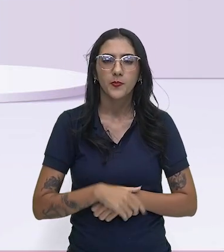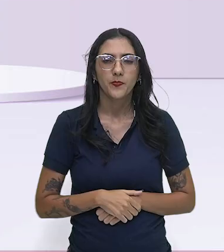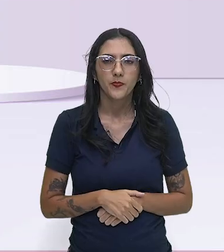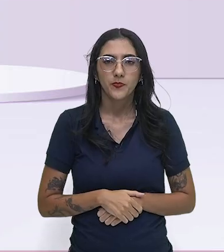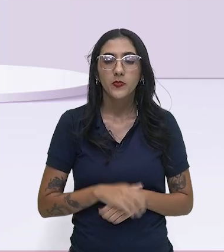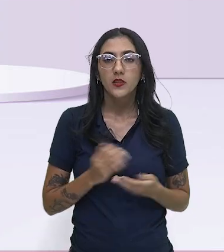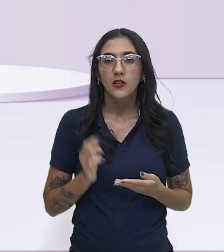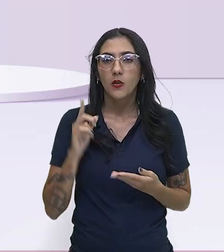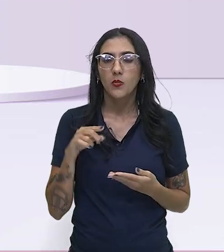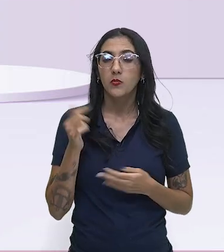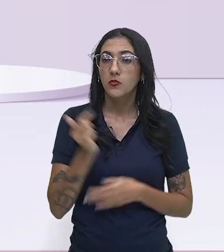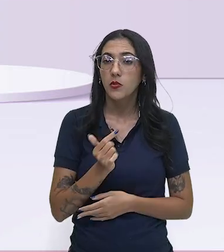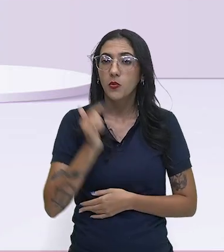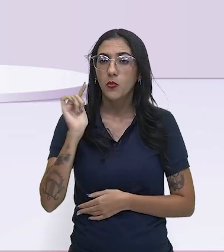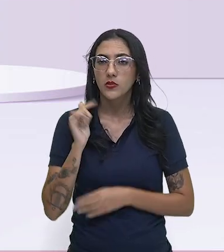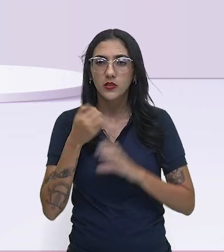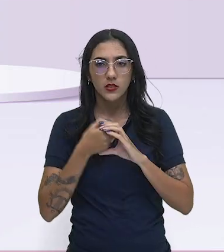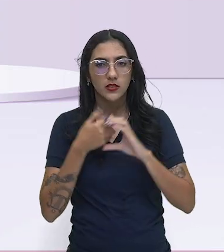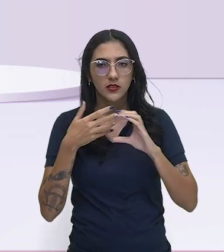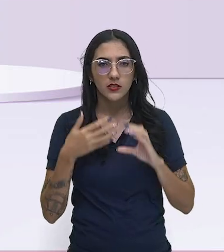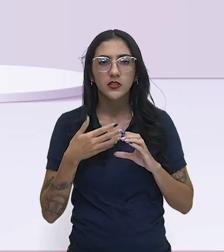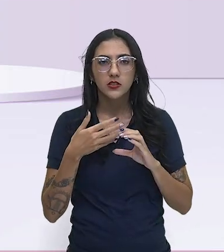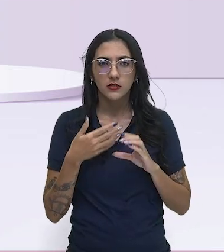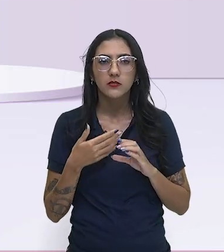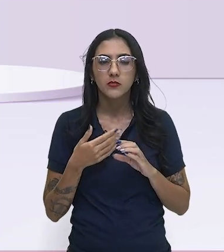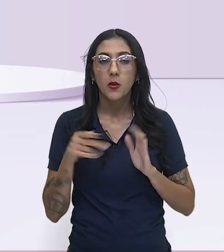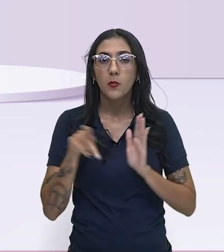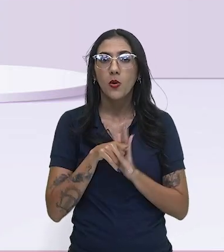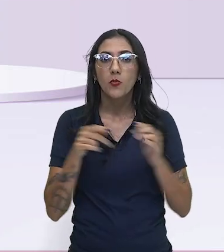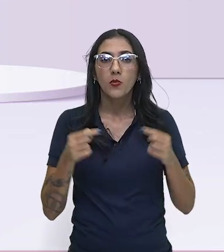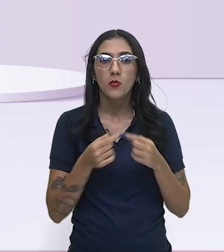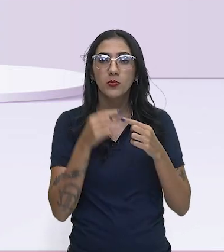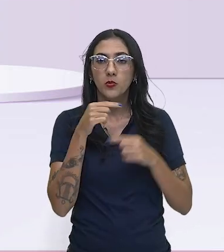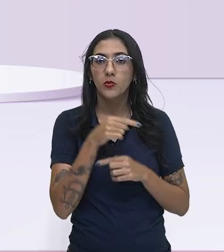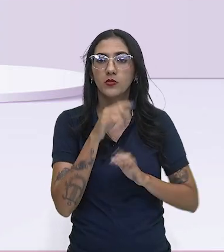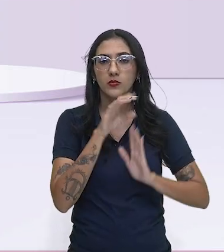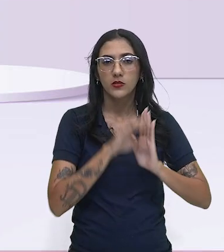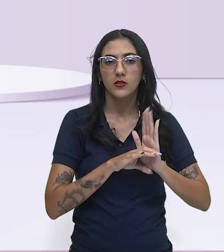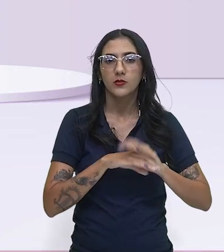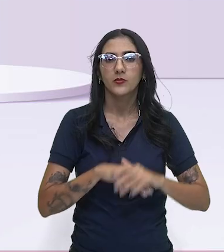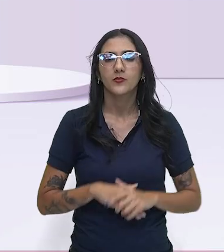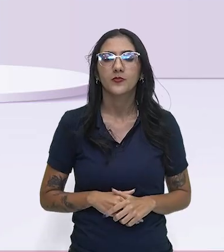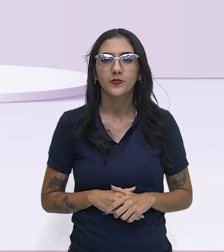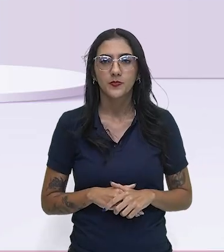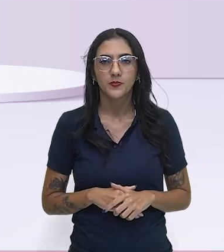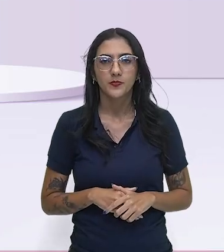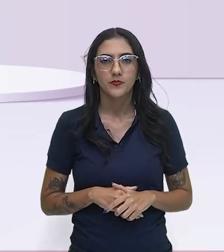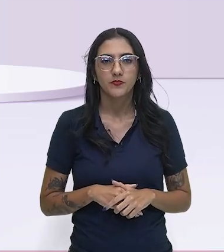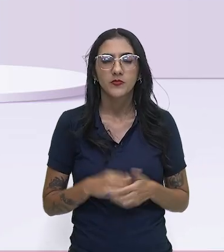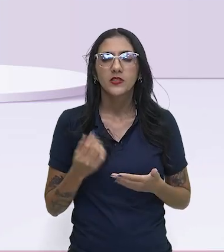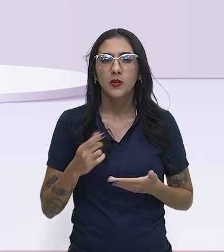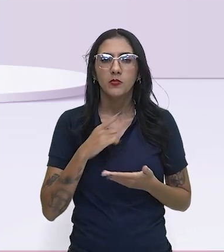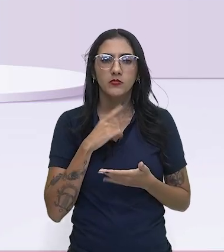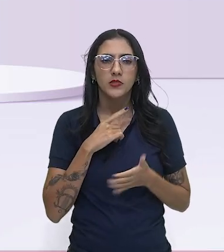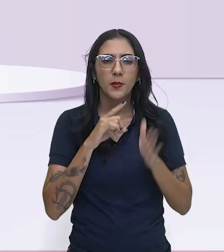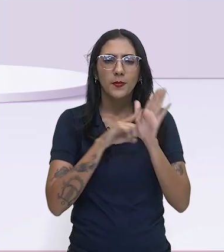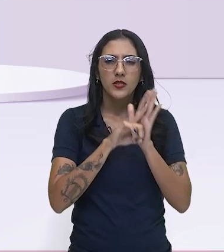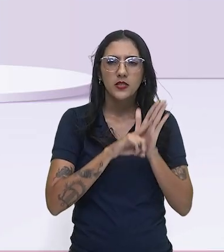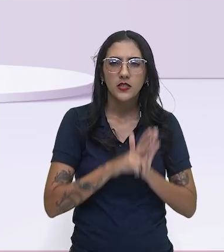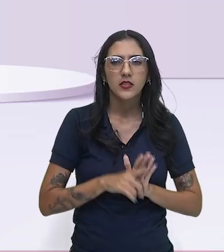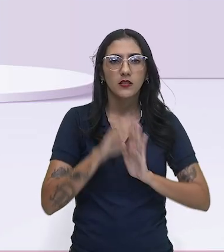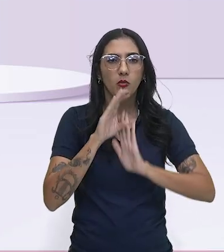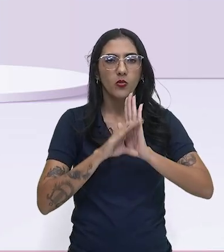um outro paradigma por conta de uma revolução científica, né? De estudos, pesquisas e do